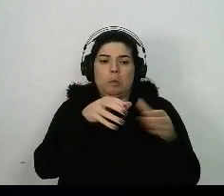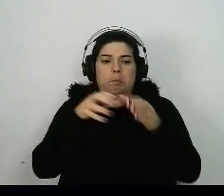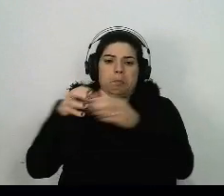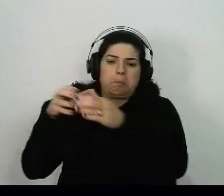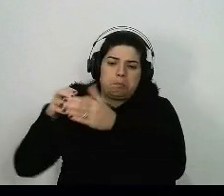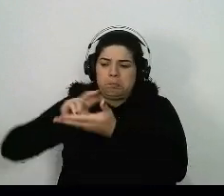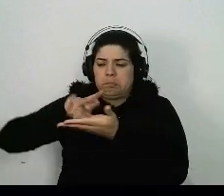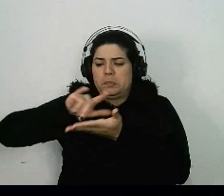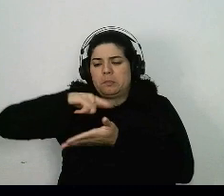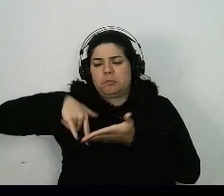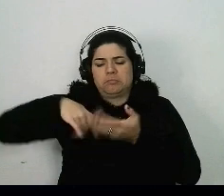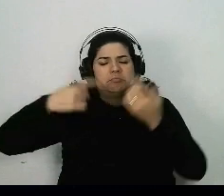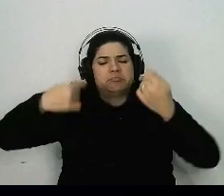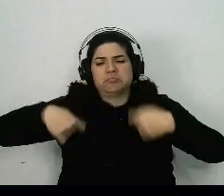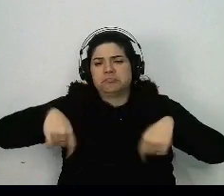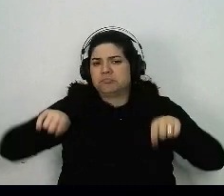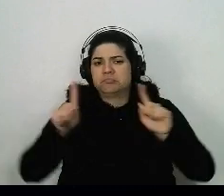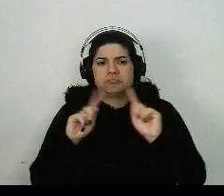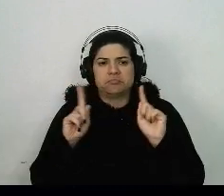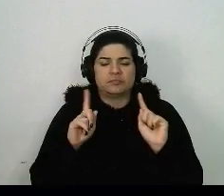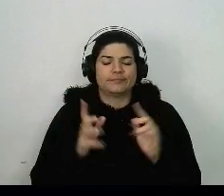trazer todos os dados.